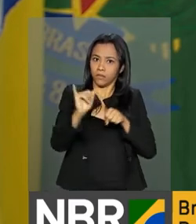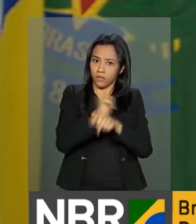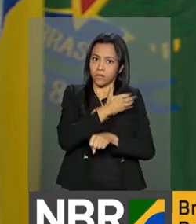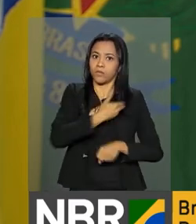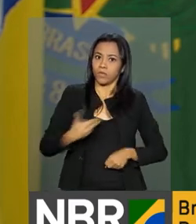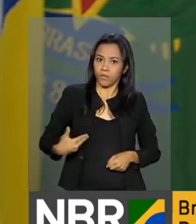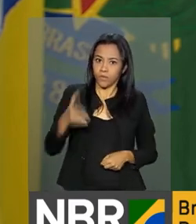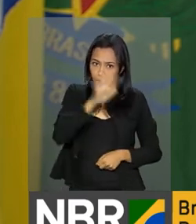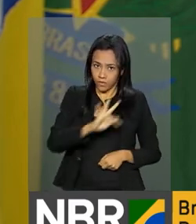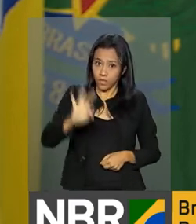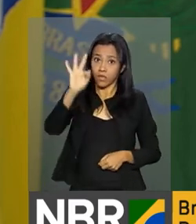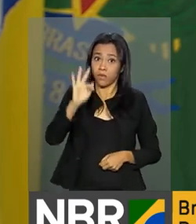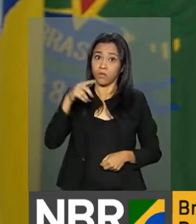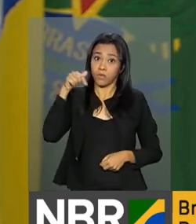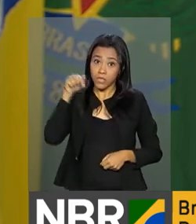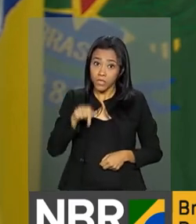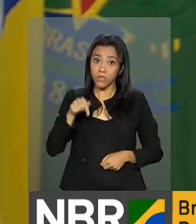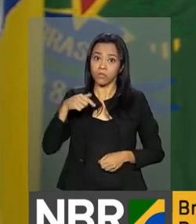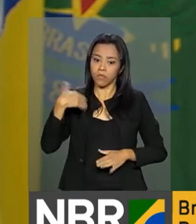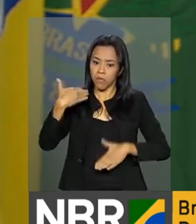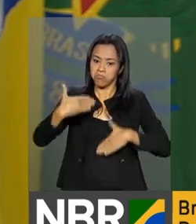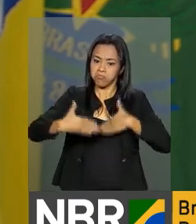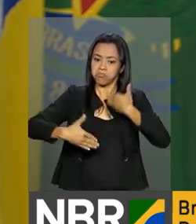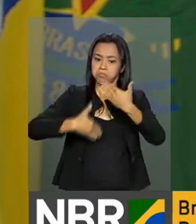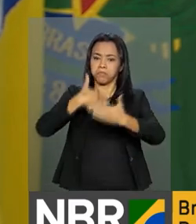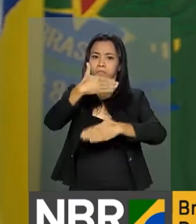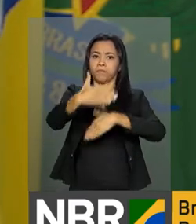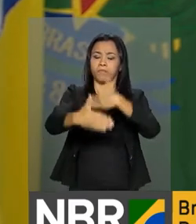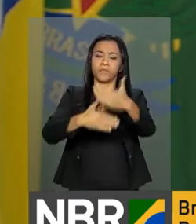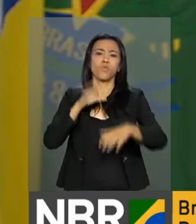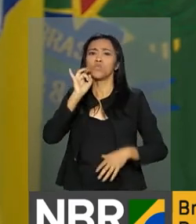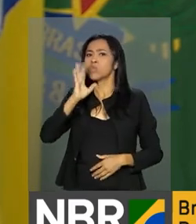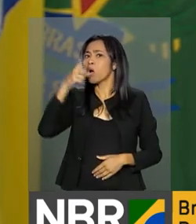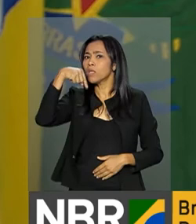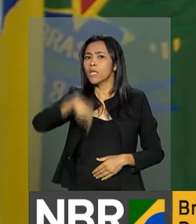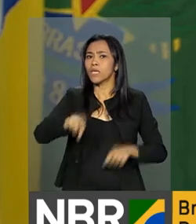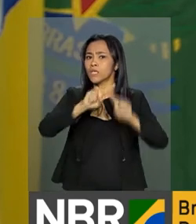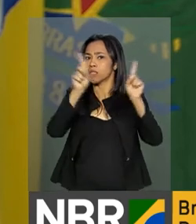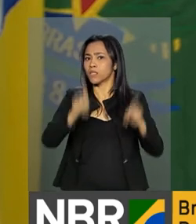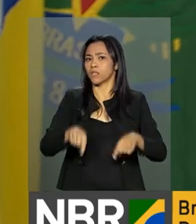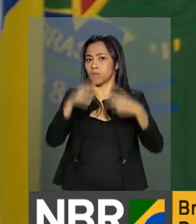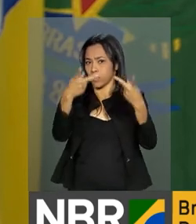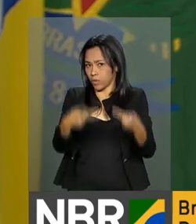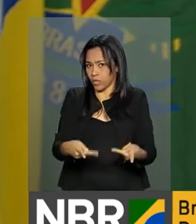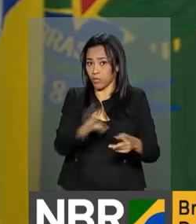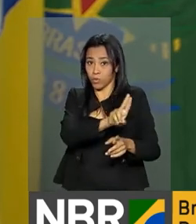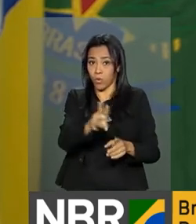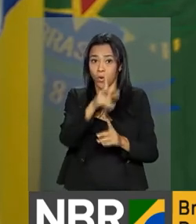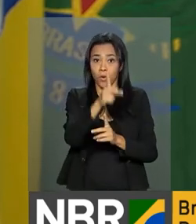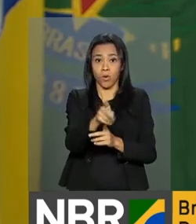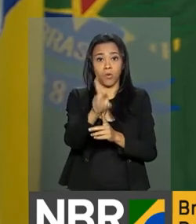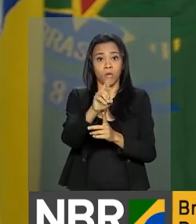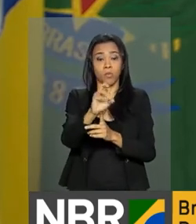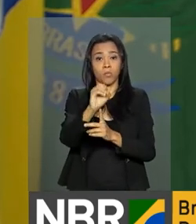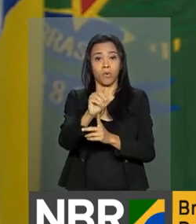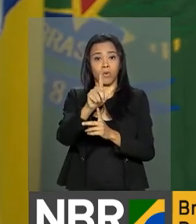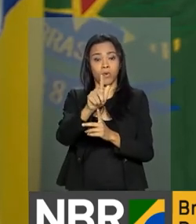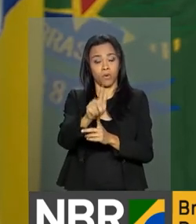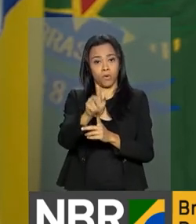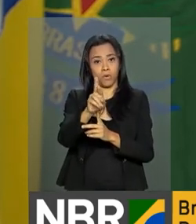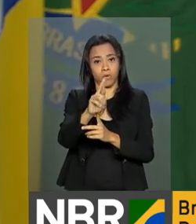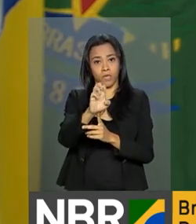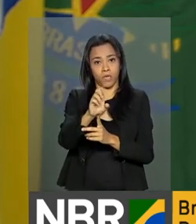eu disse progredir não pode só desse programa mas é o progredir do próprio governo eu não preciso